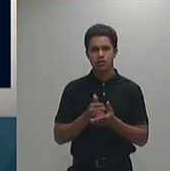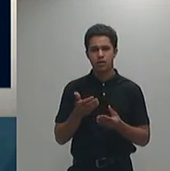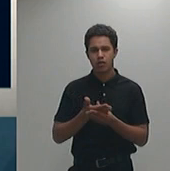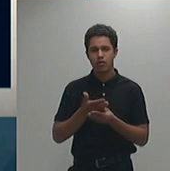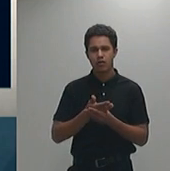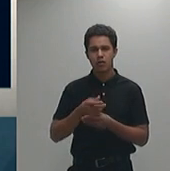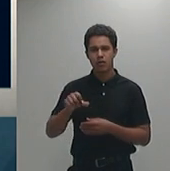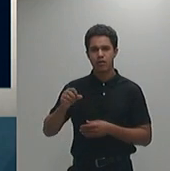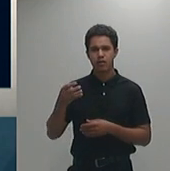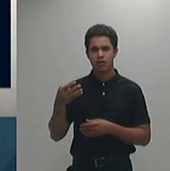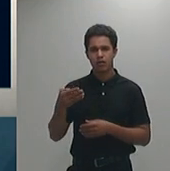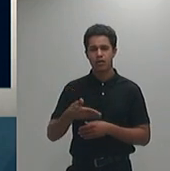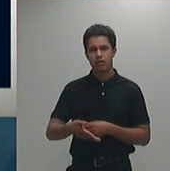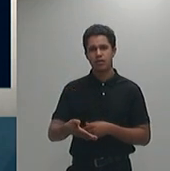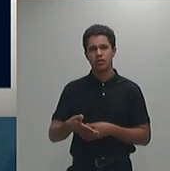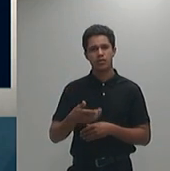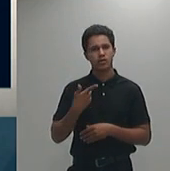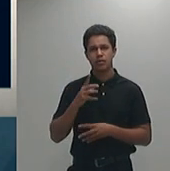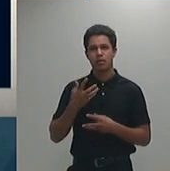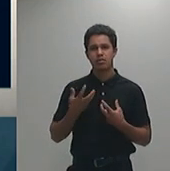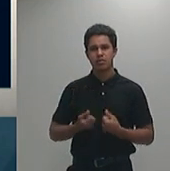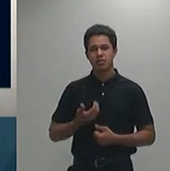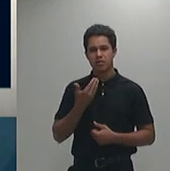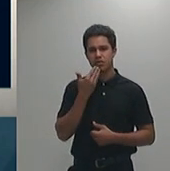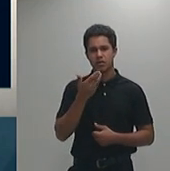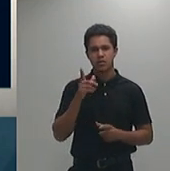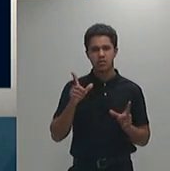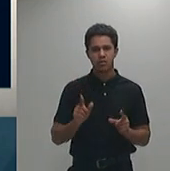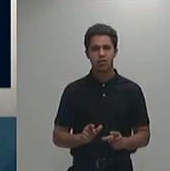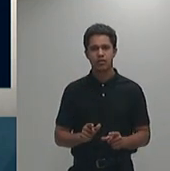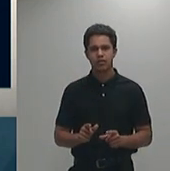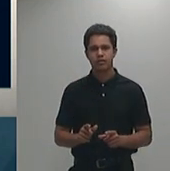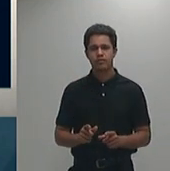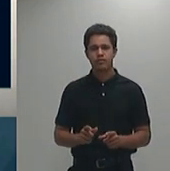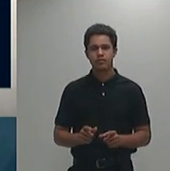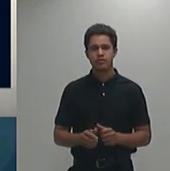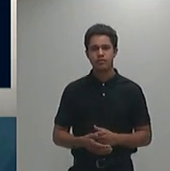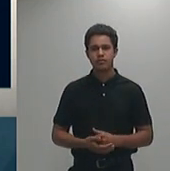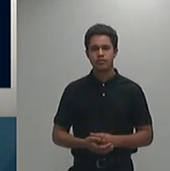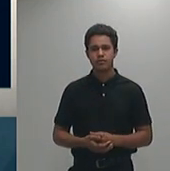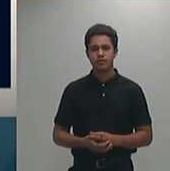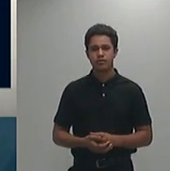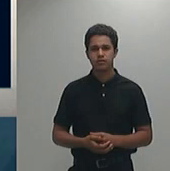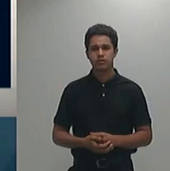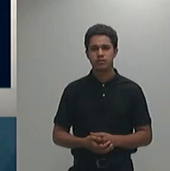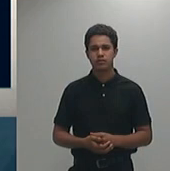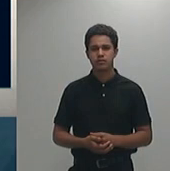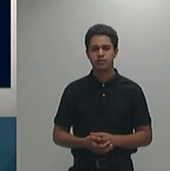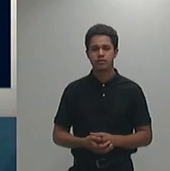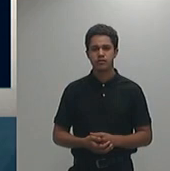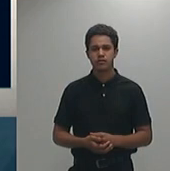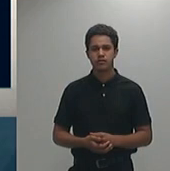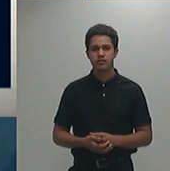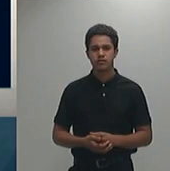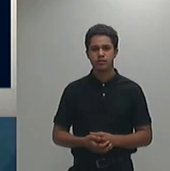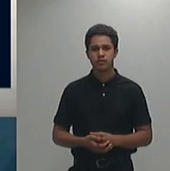esse que não aceitou o pedido desse minoritário é é é